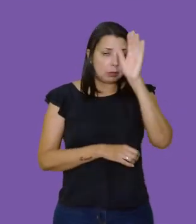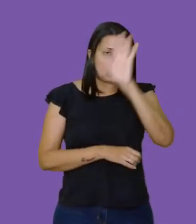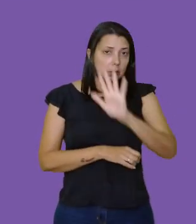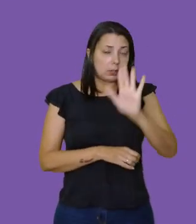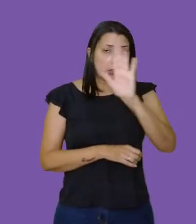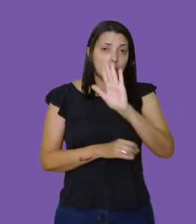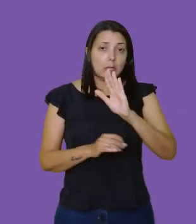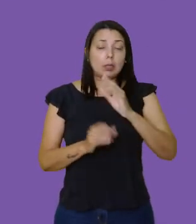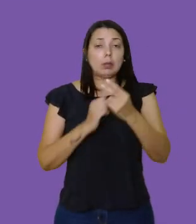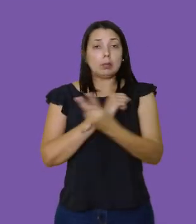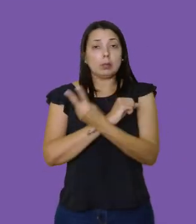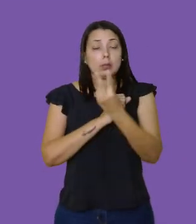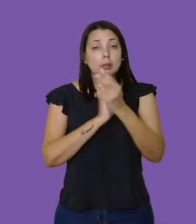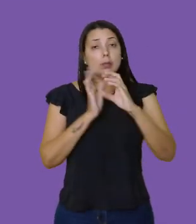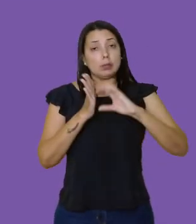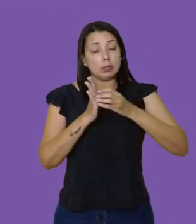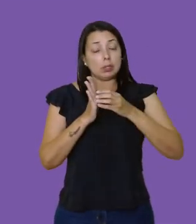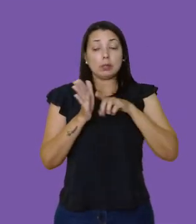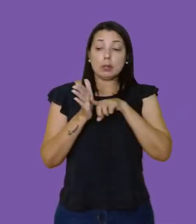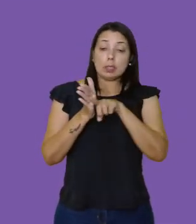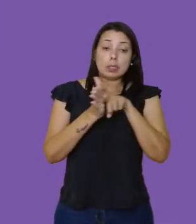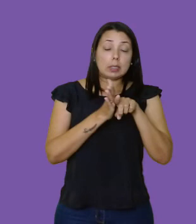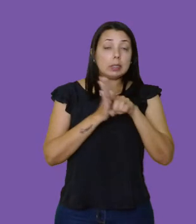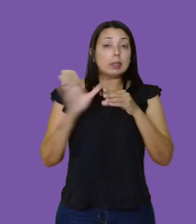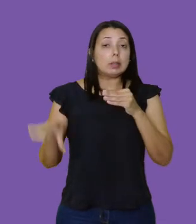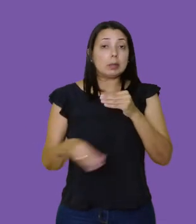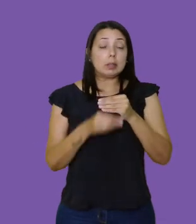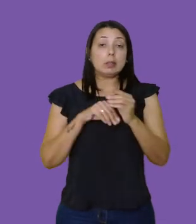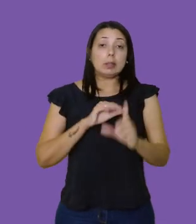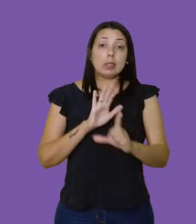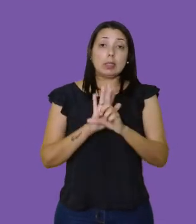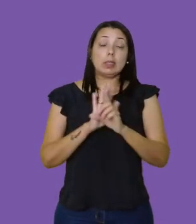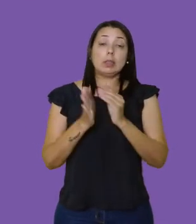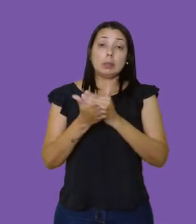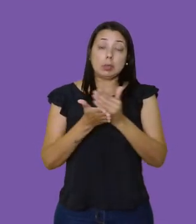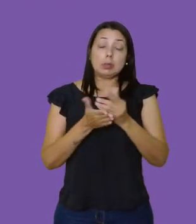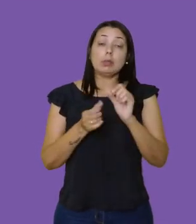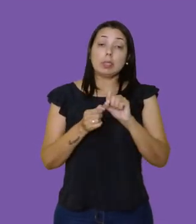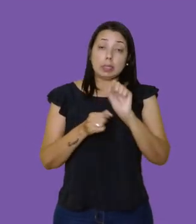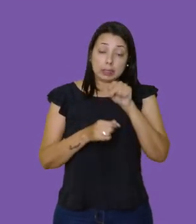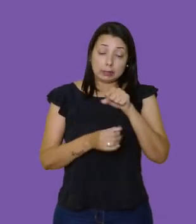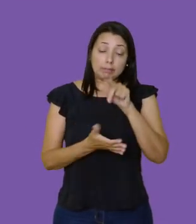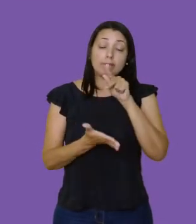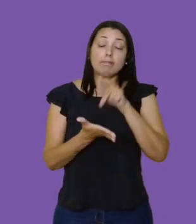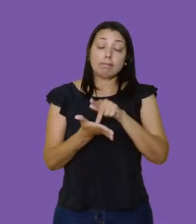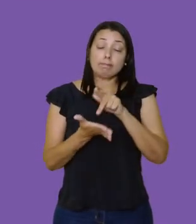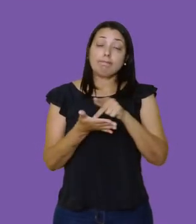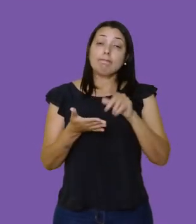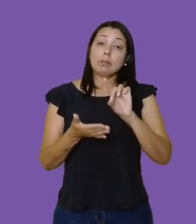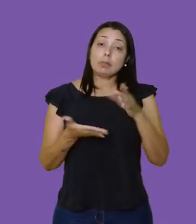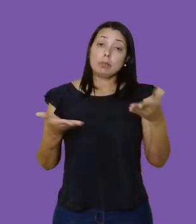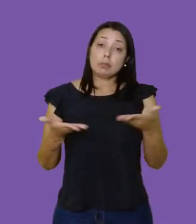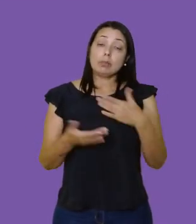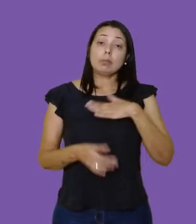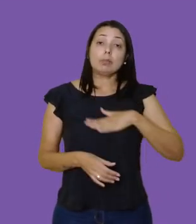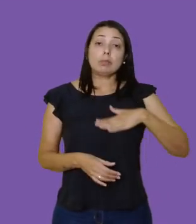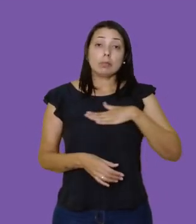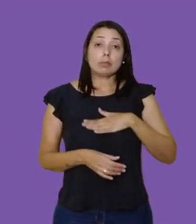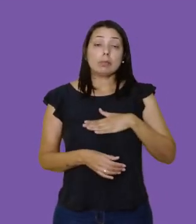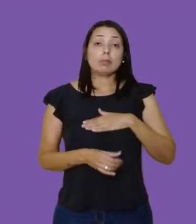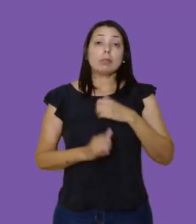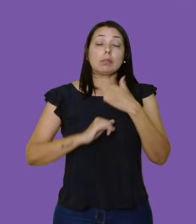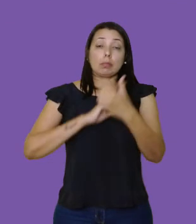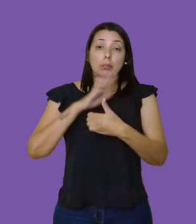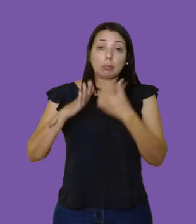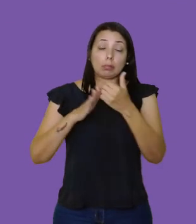Proteção de Dados, que tem a função de fiscalizar a implementação da lei, começou a funcionar de fato. E só agora, em agosto, que as